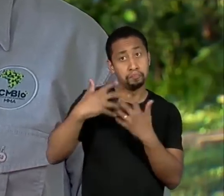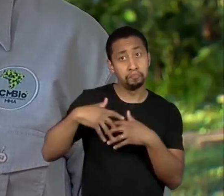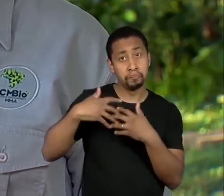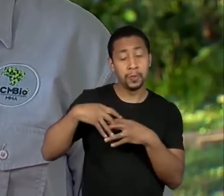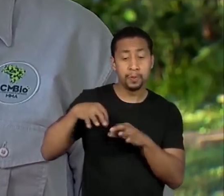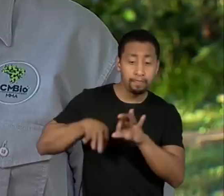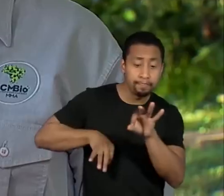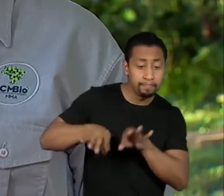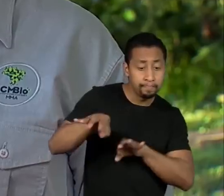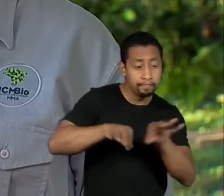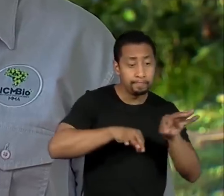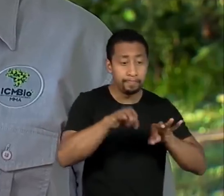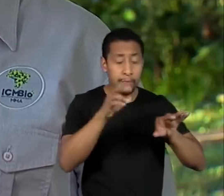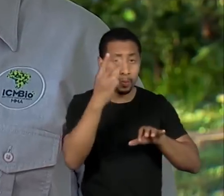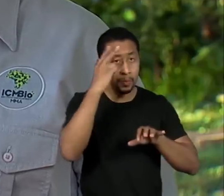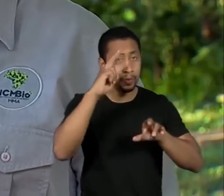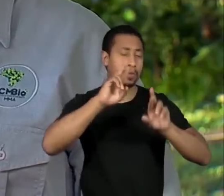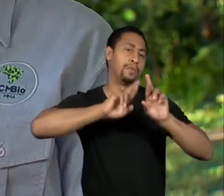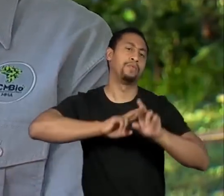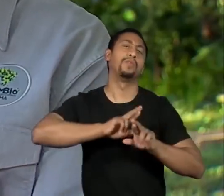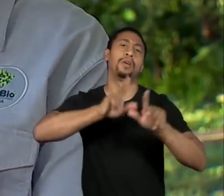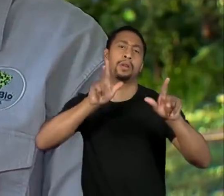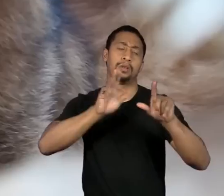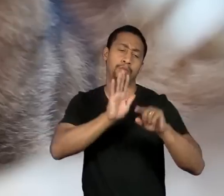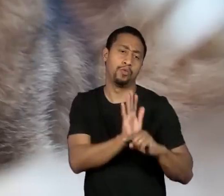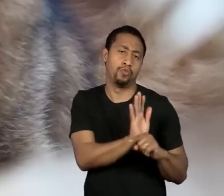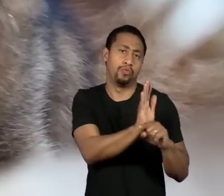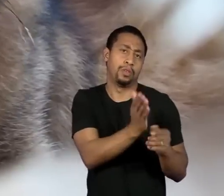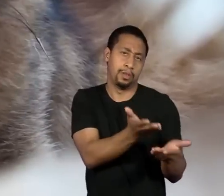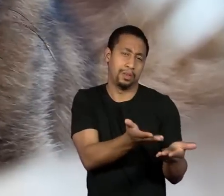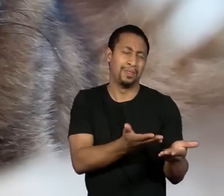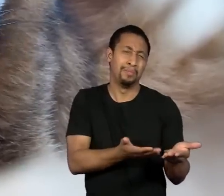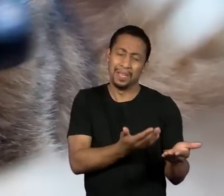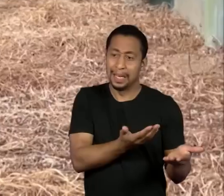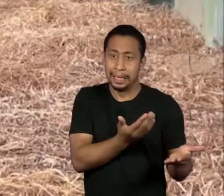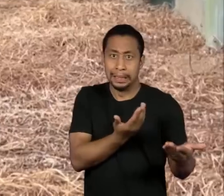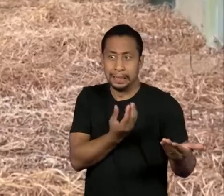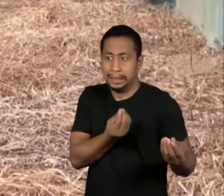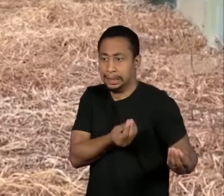para ele, do que destinar direto para o cativeiro, né?